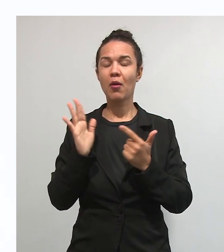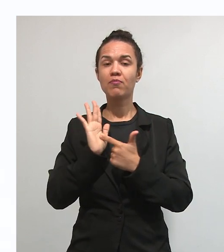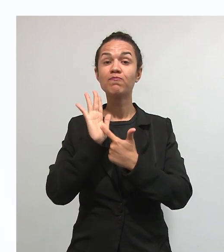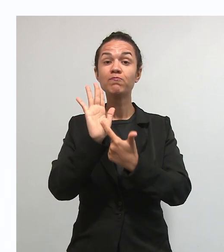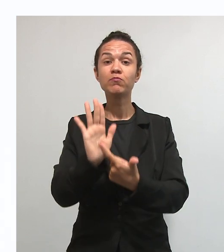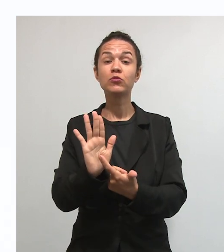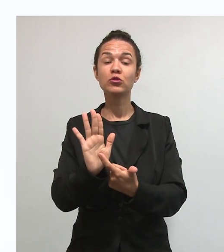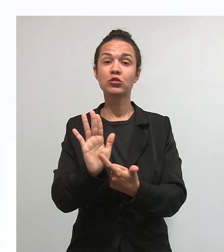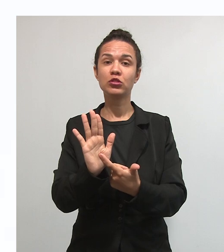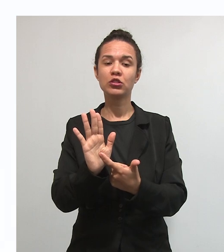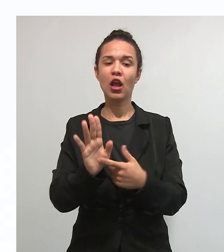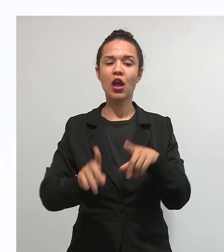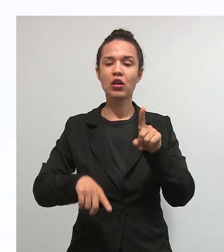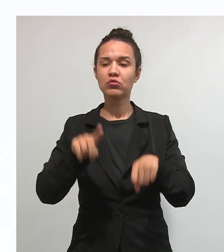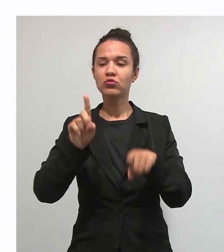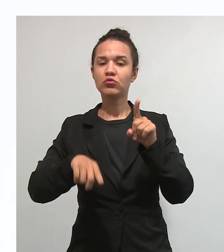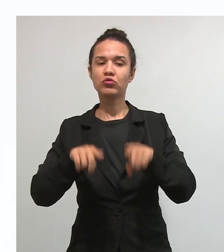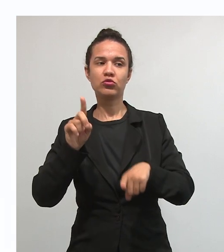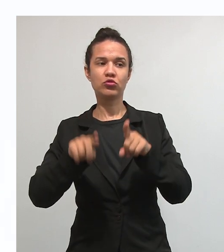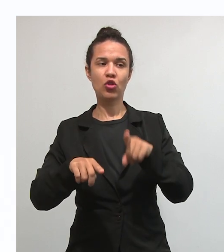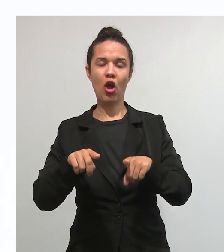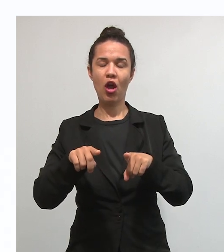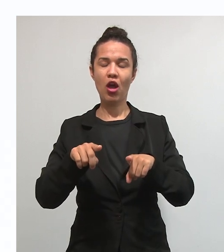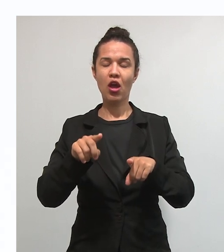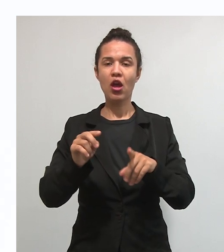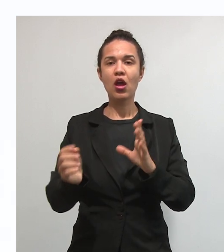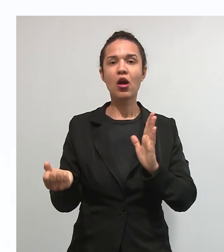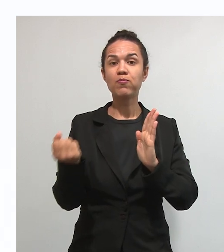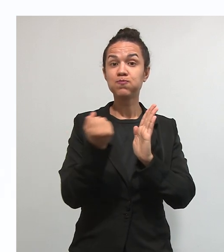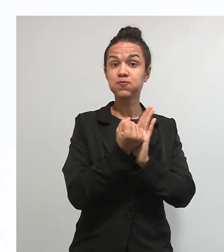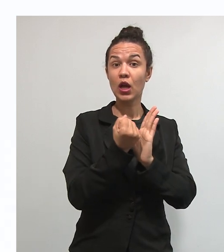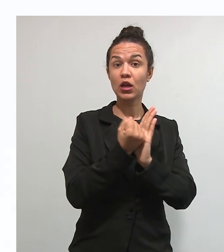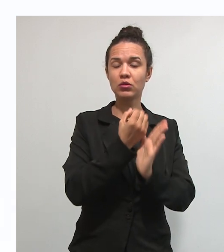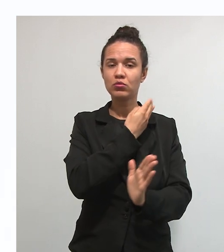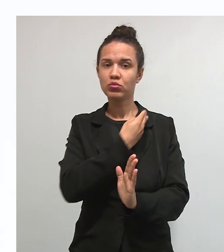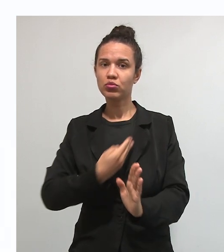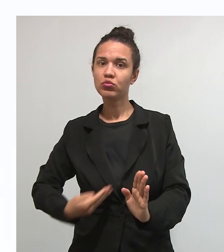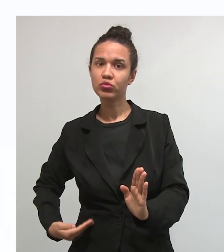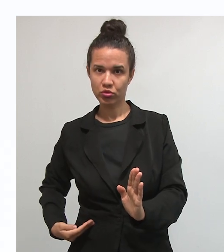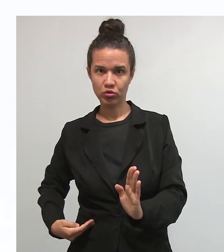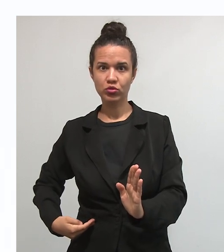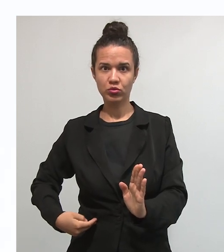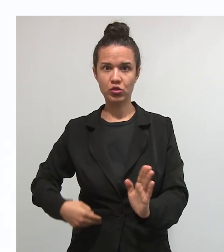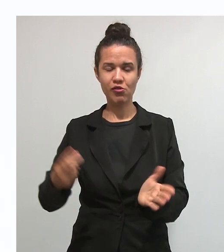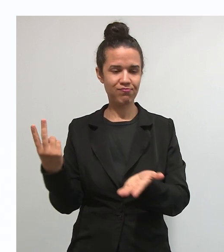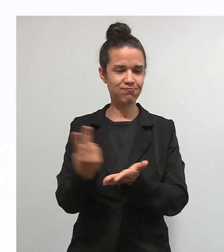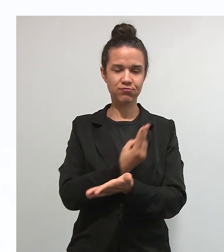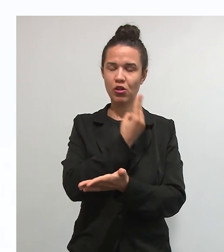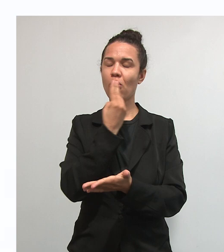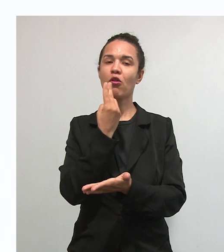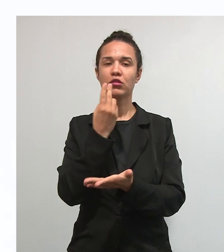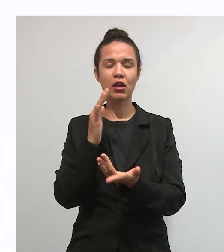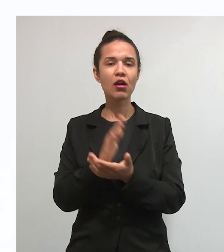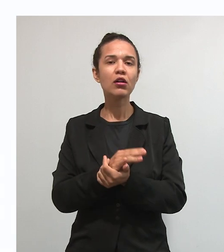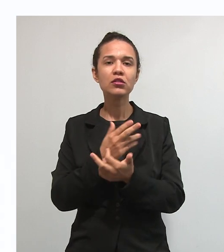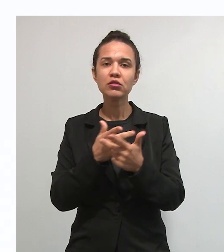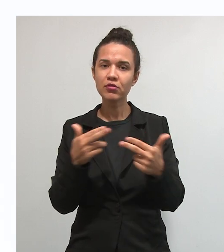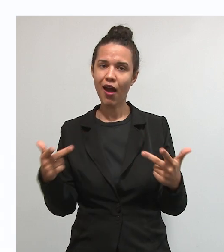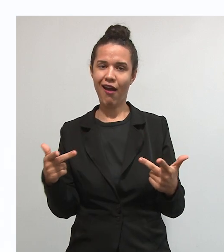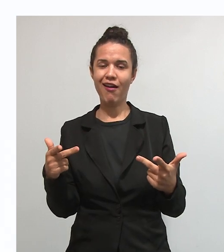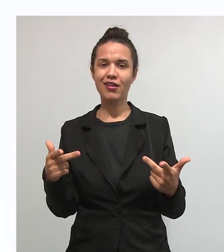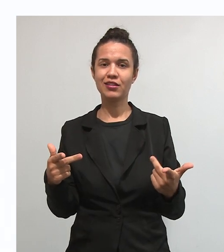situação e as variações do patrimônio público, isso mesmo. E essa situação e essas variações do